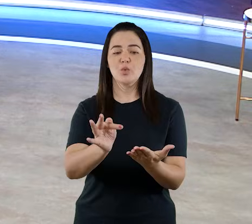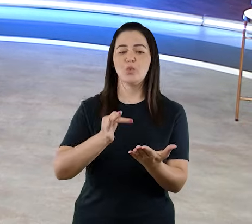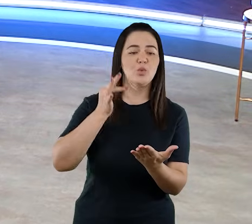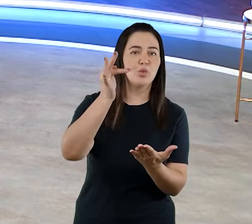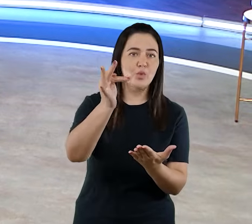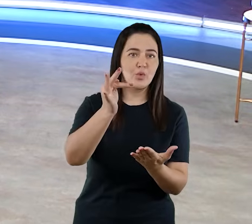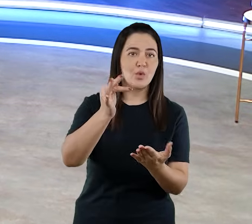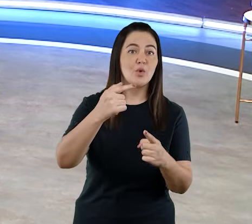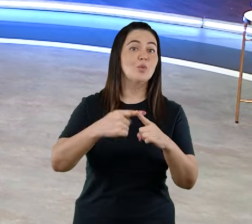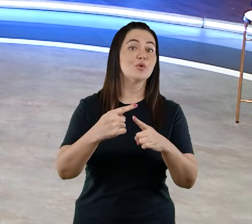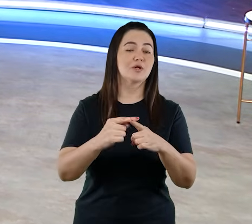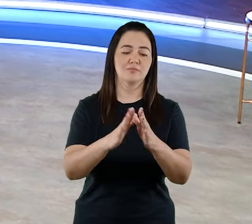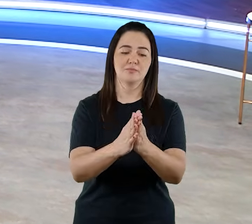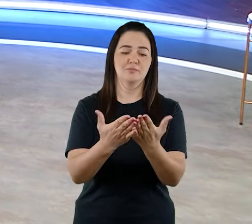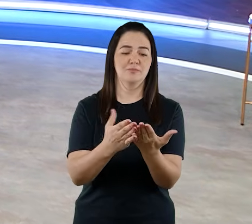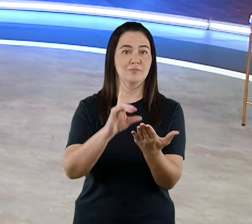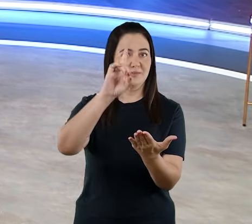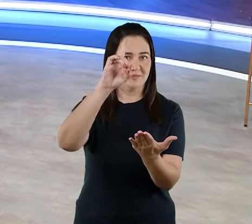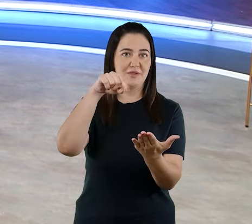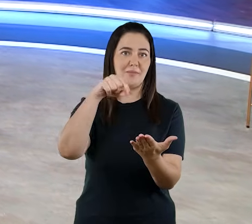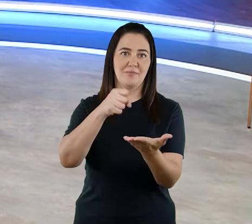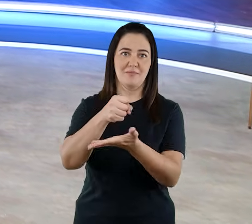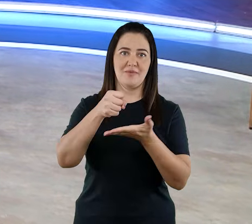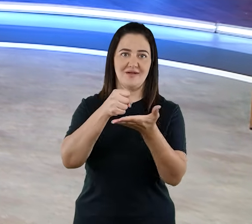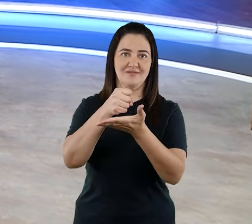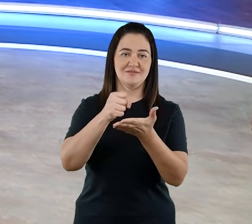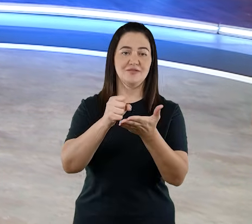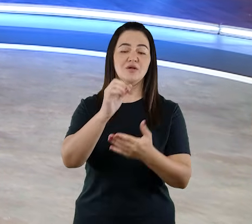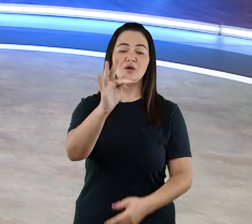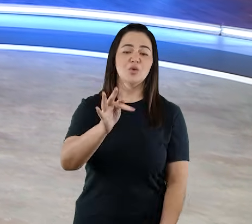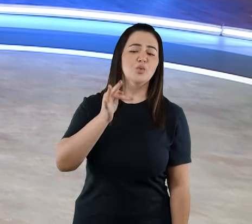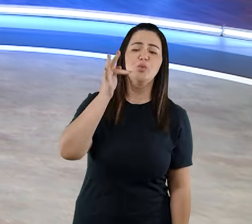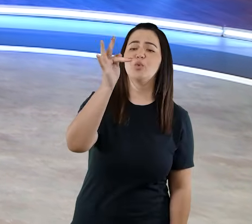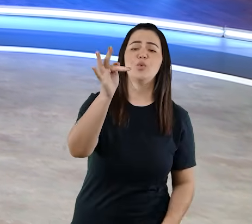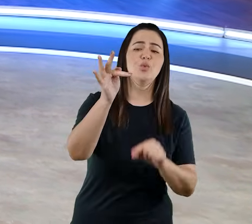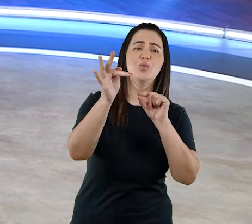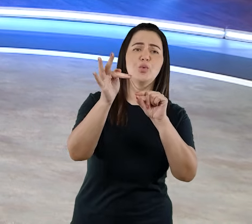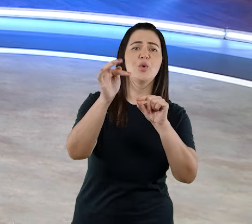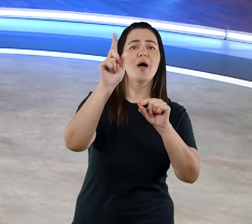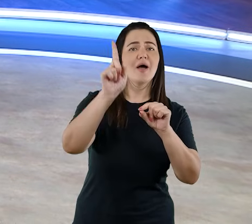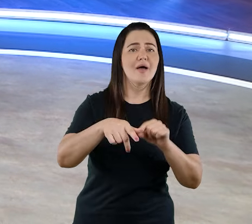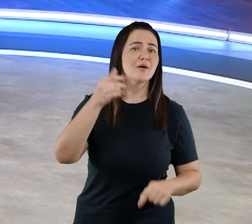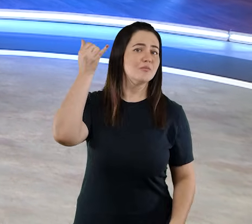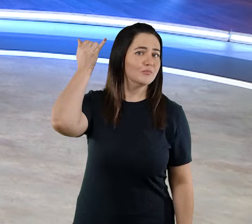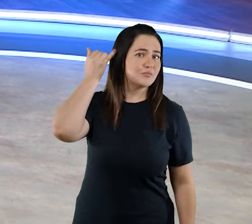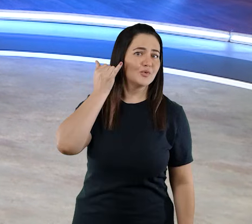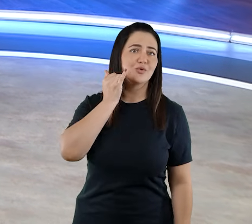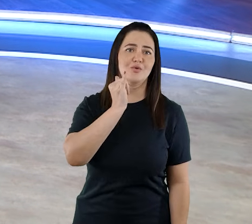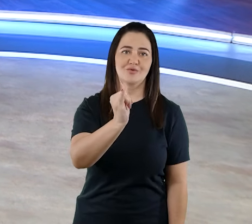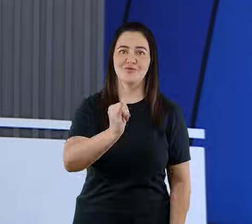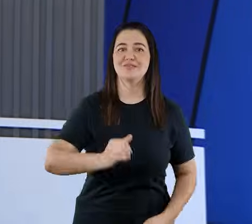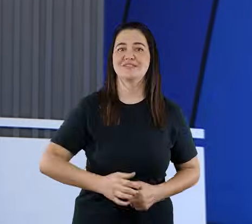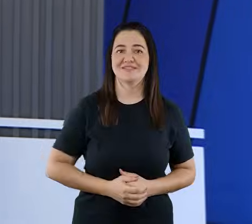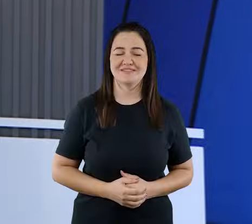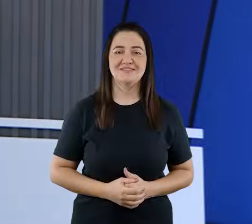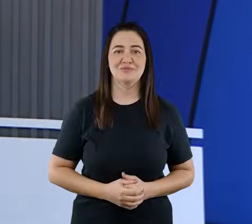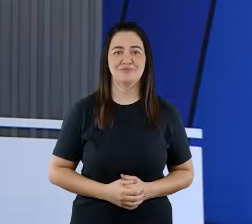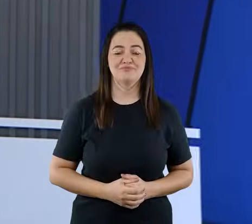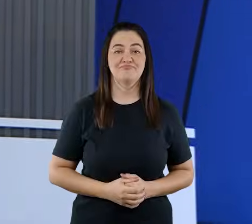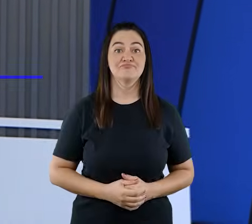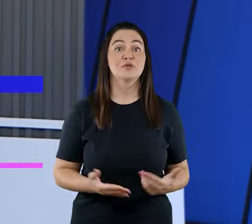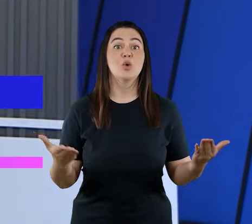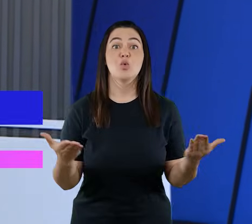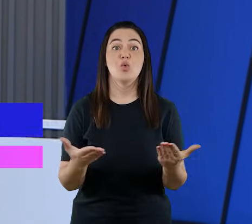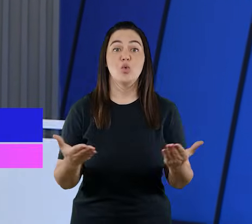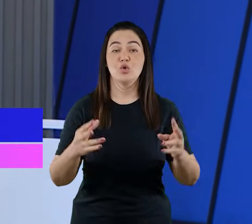Futuro. A Arena, porque discutimos a Bíblia, e do futuro, porque estudamos as profecias. O tema de